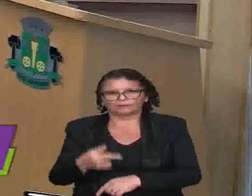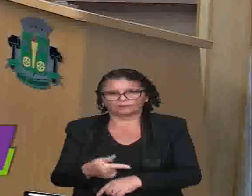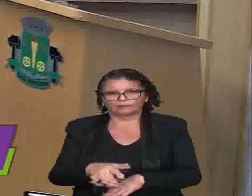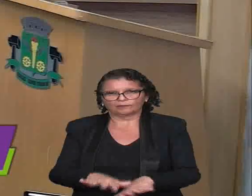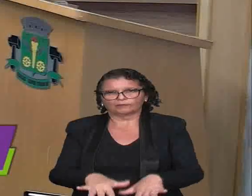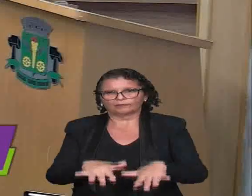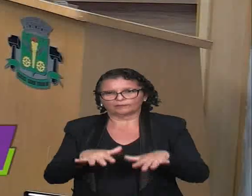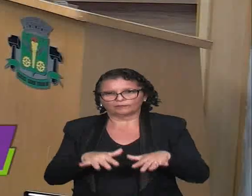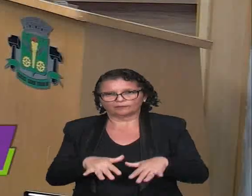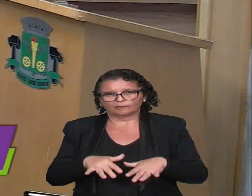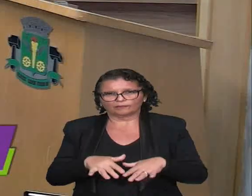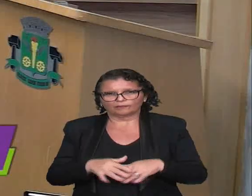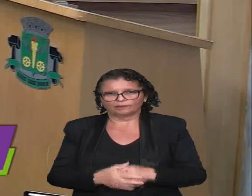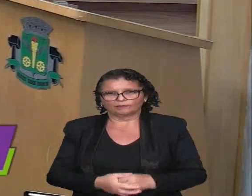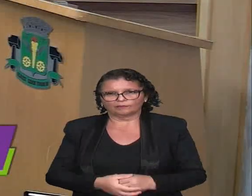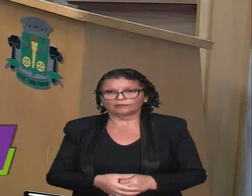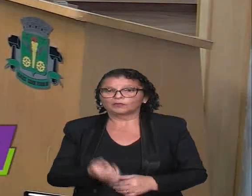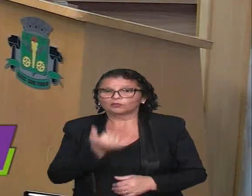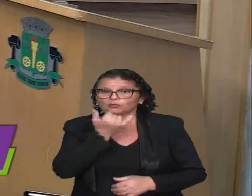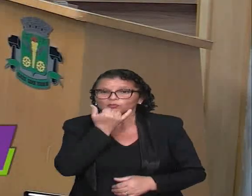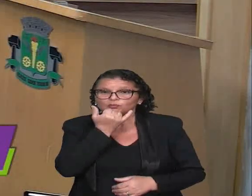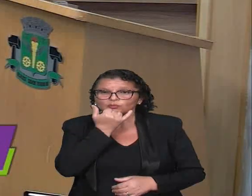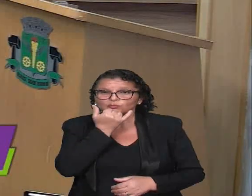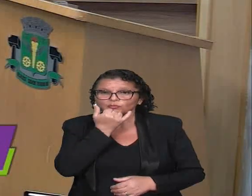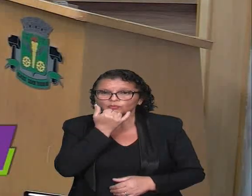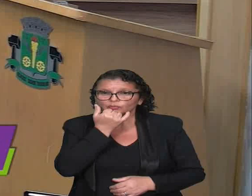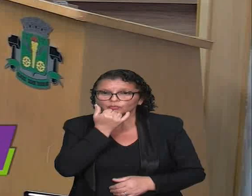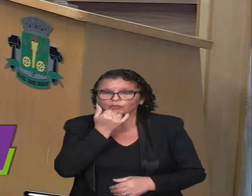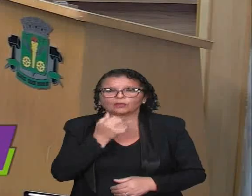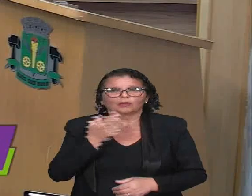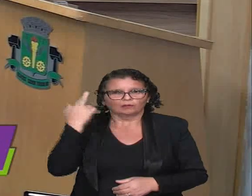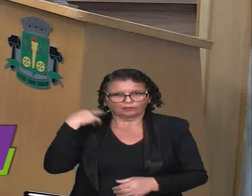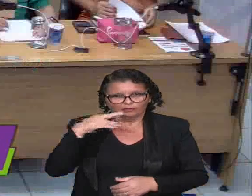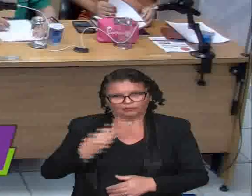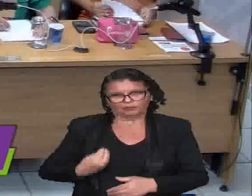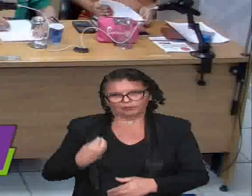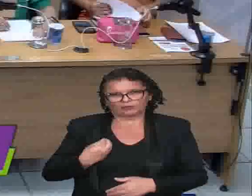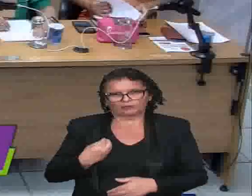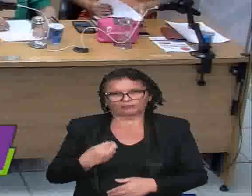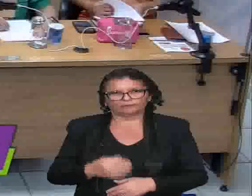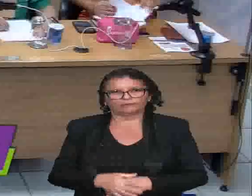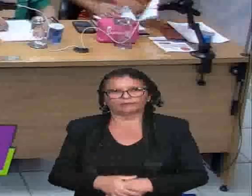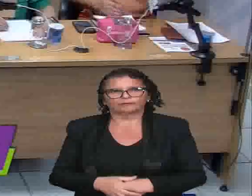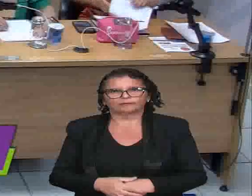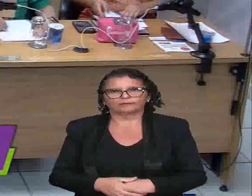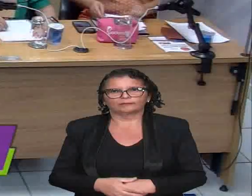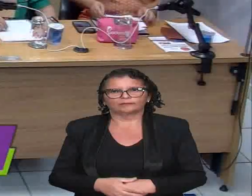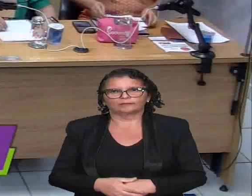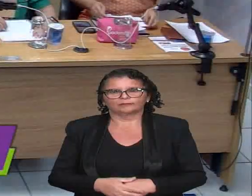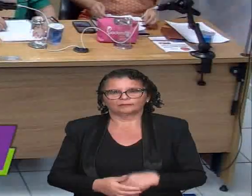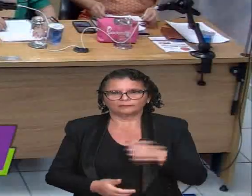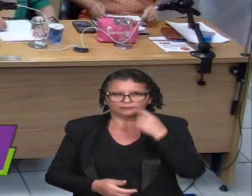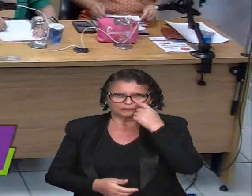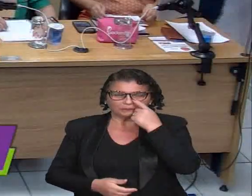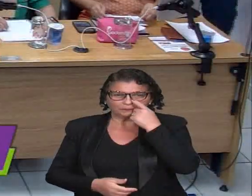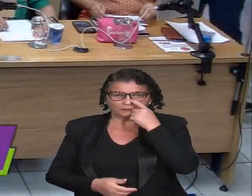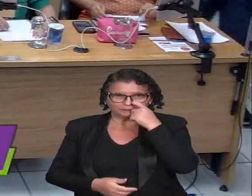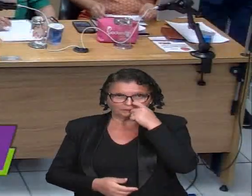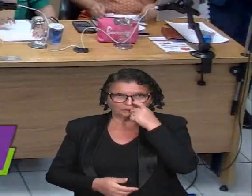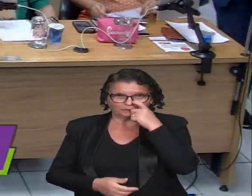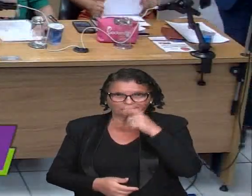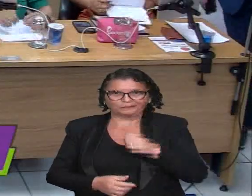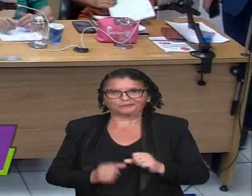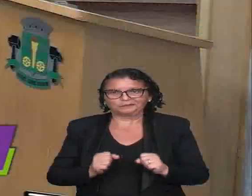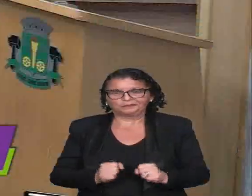será não desculpe tá presente é que não estava sentada está pode ler